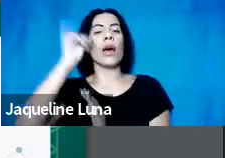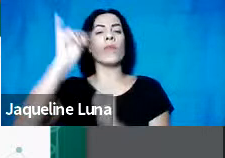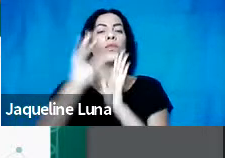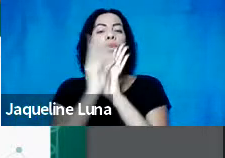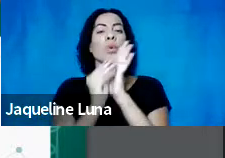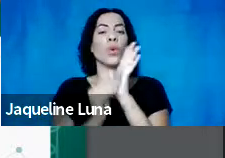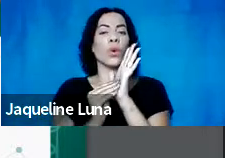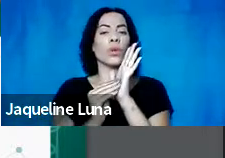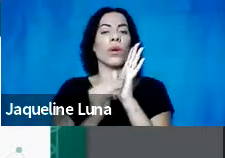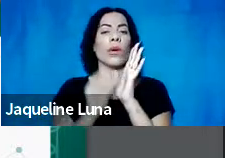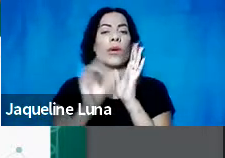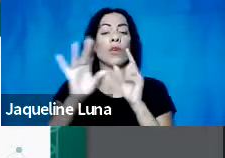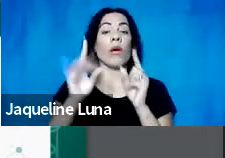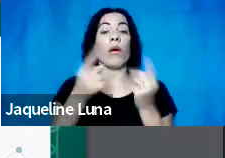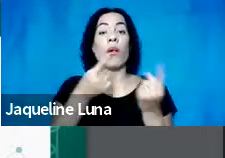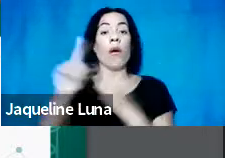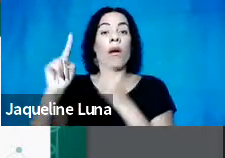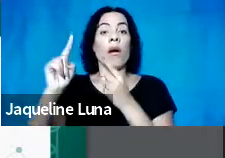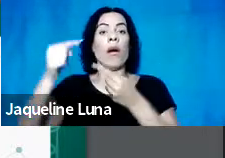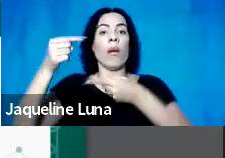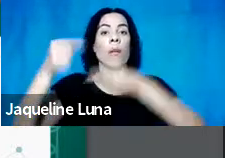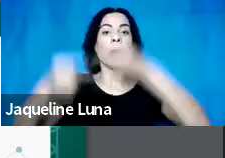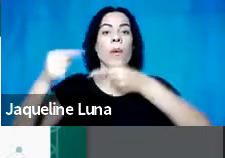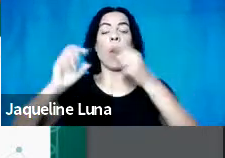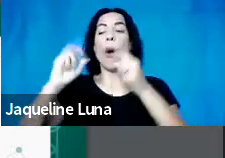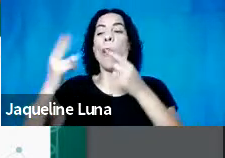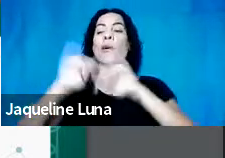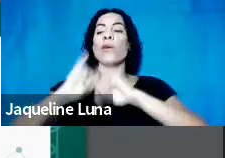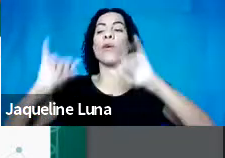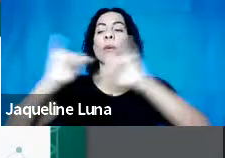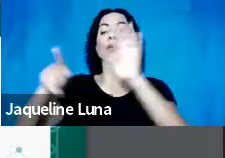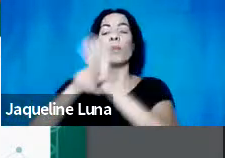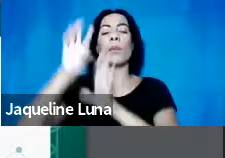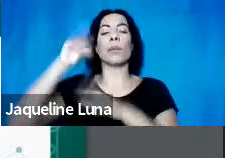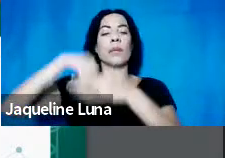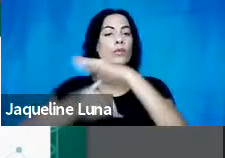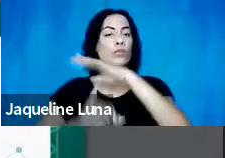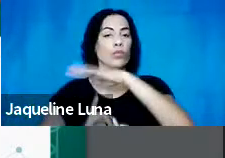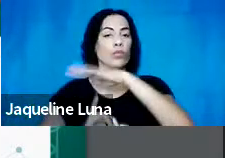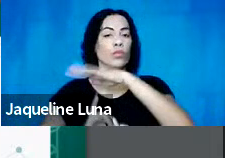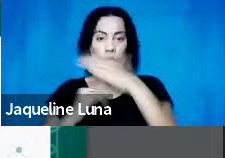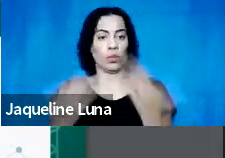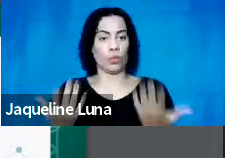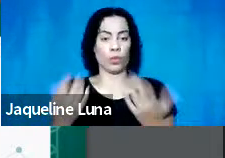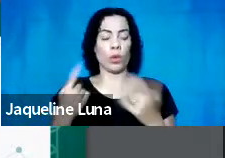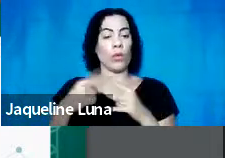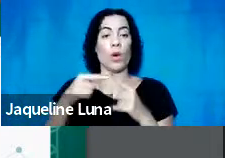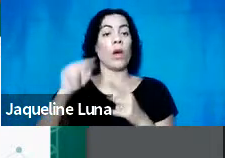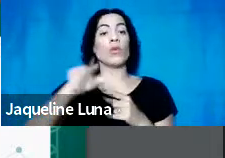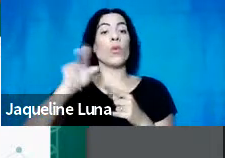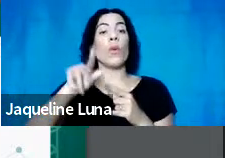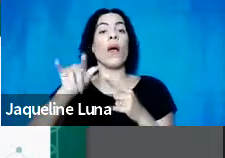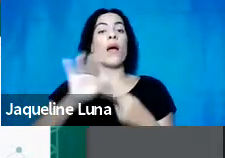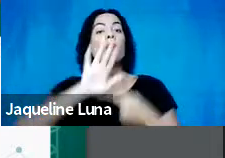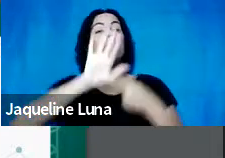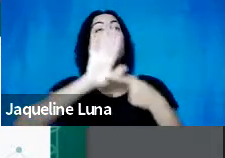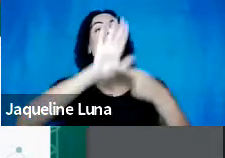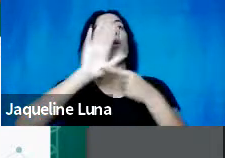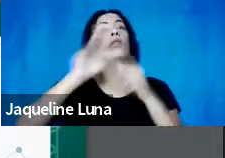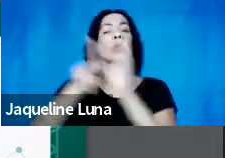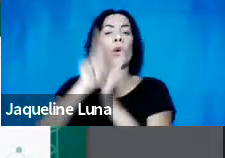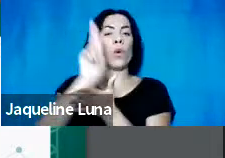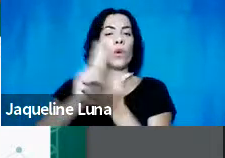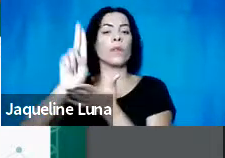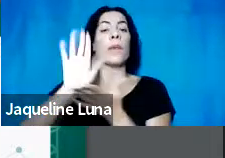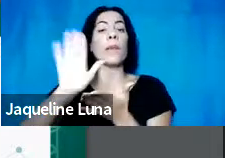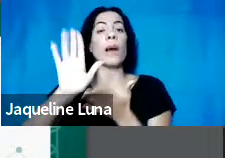caráter factual ou publicitário institucional, tendo em vista que a proposta do programa não é fazer essa publicidade de universidade, mas